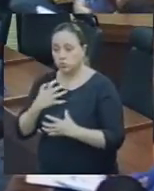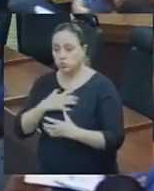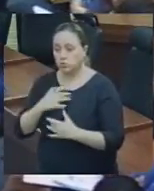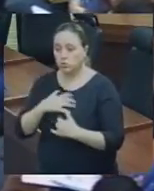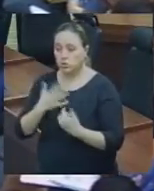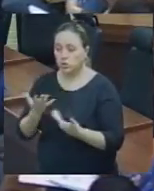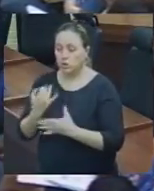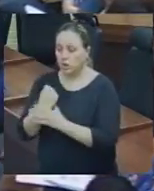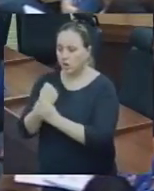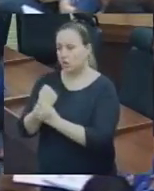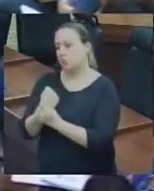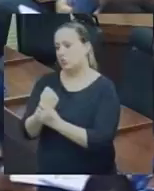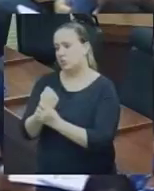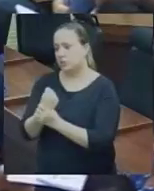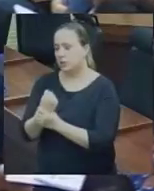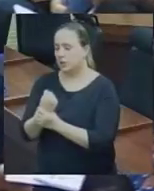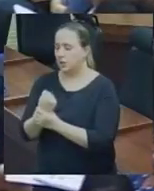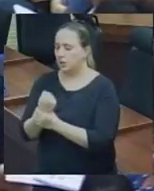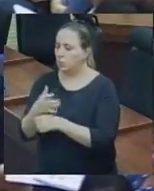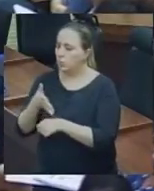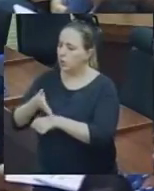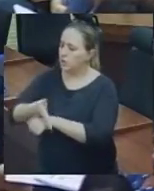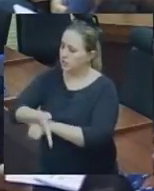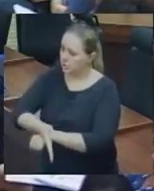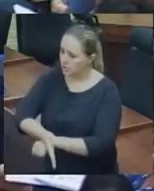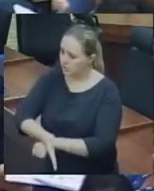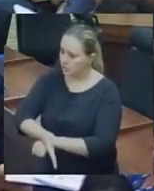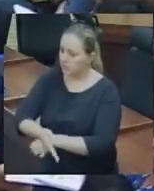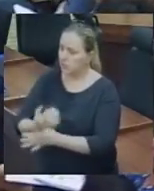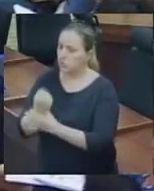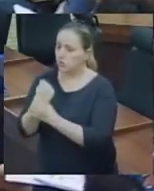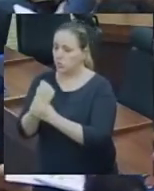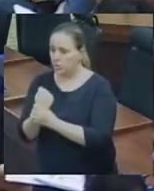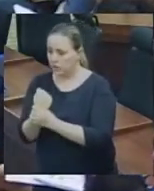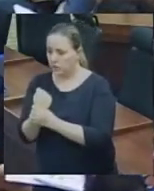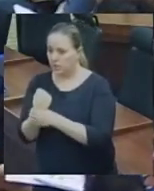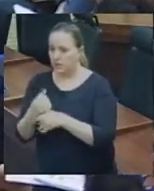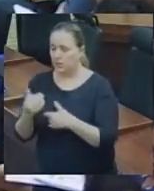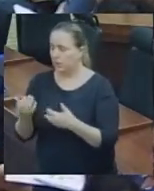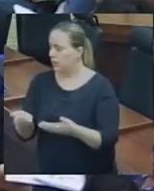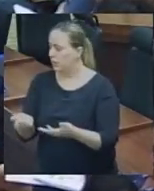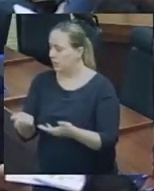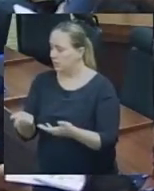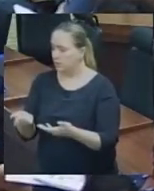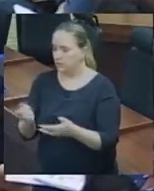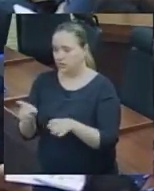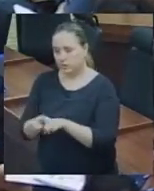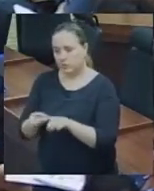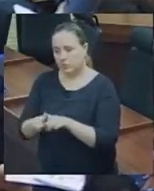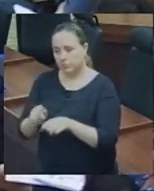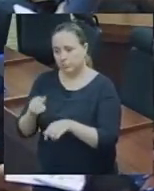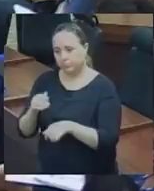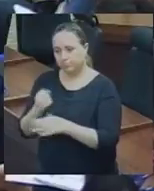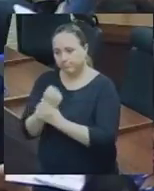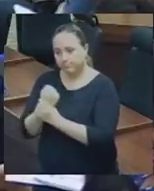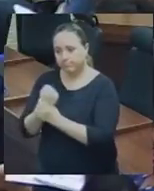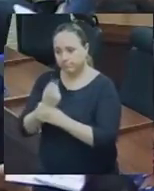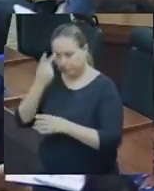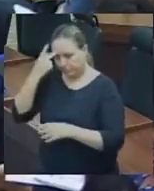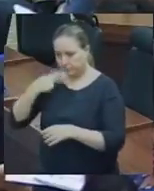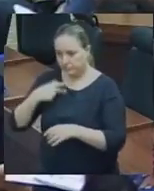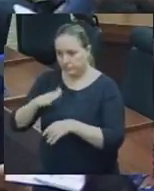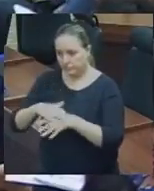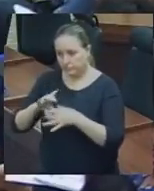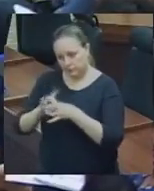de garantir o acesso com a segurança ea e um mini economia naquele ambiente